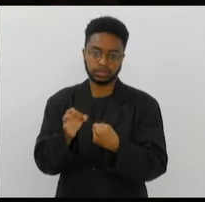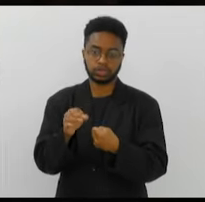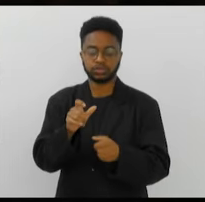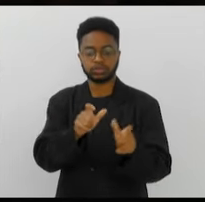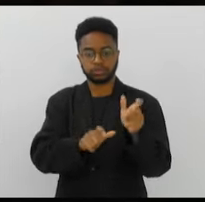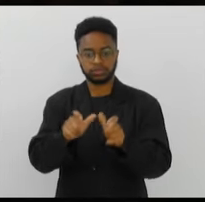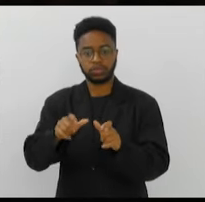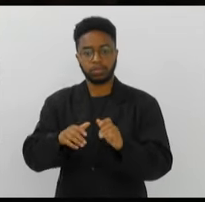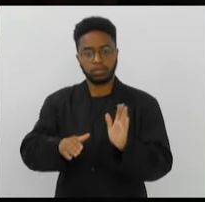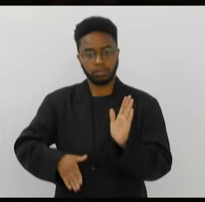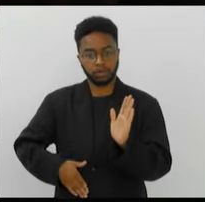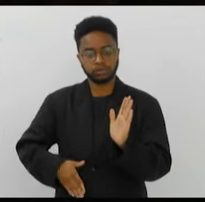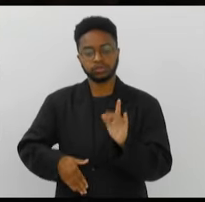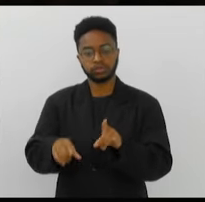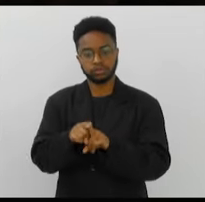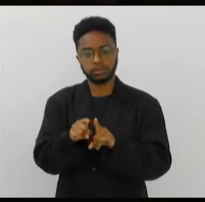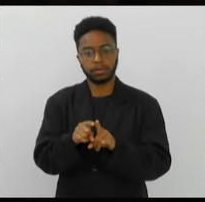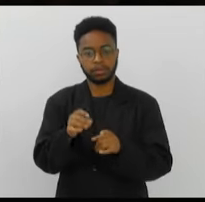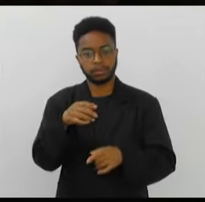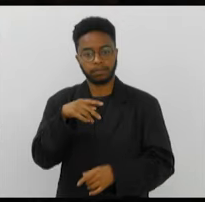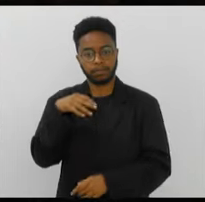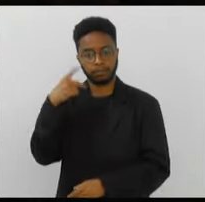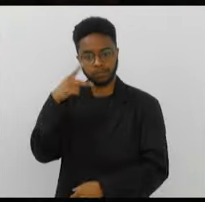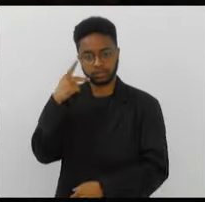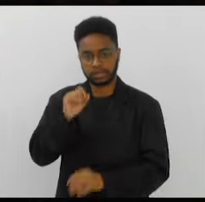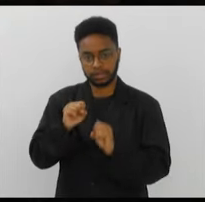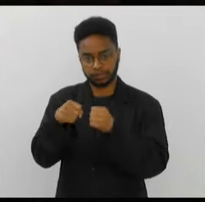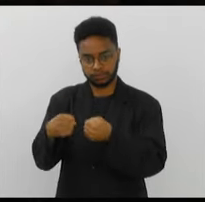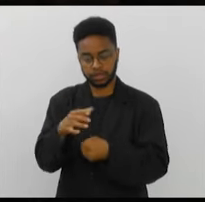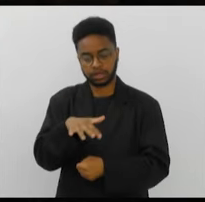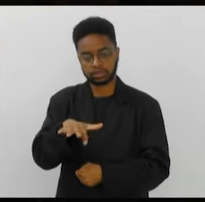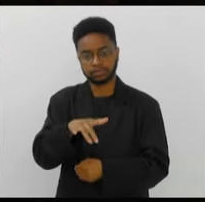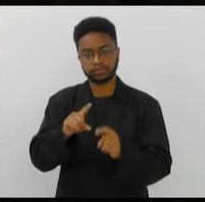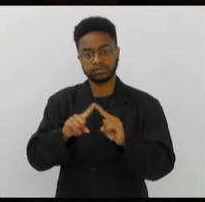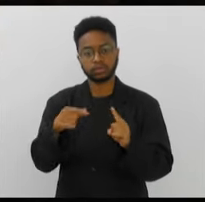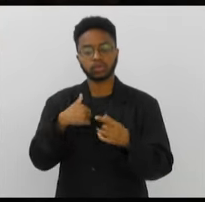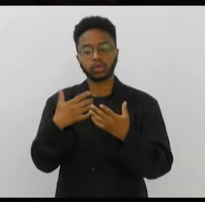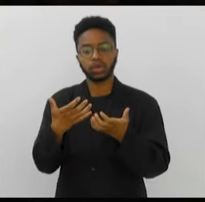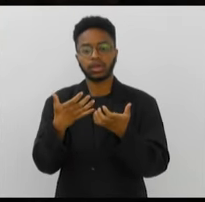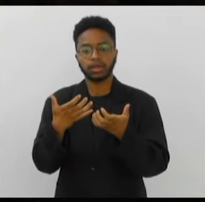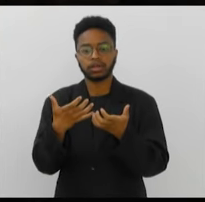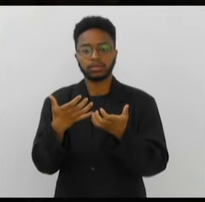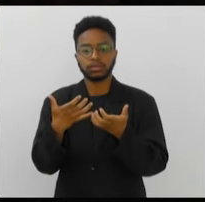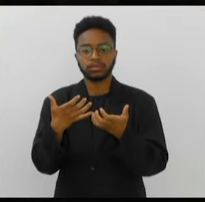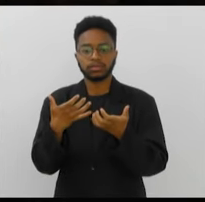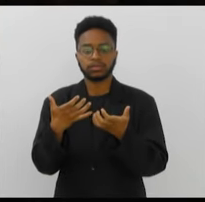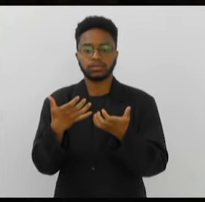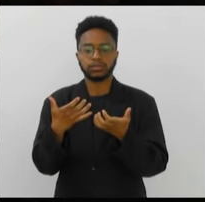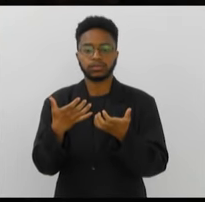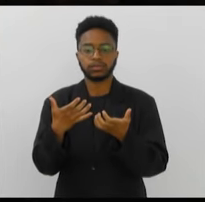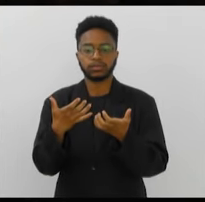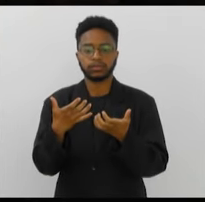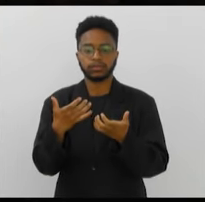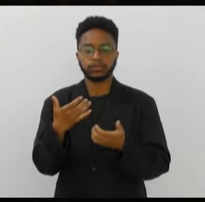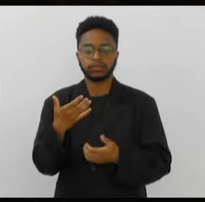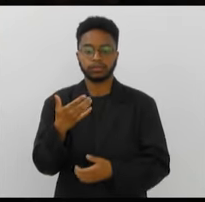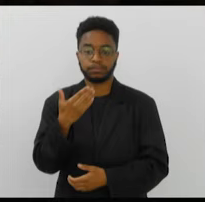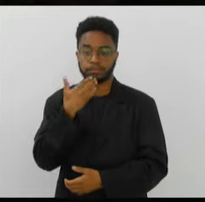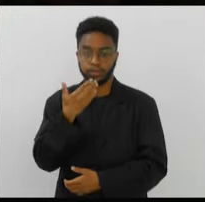vagabundos, políticos que defendem esses vagabundos. Mas eu queria aqui fazer com que os